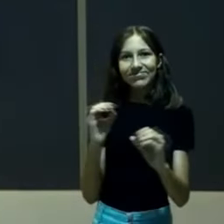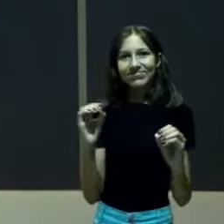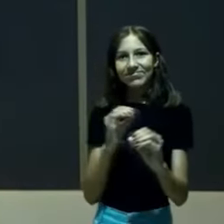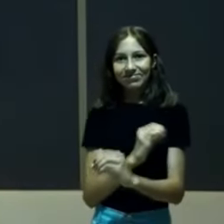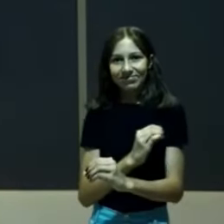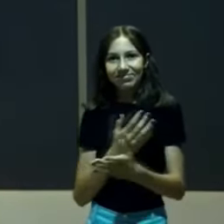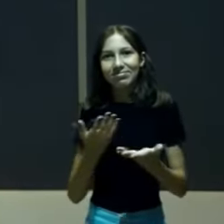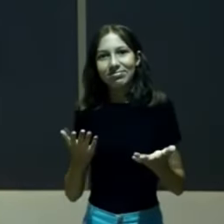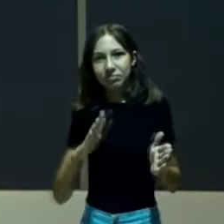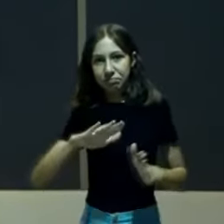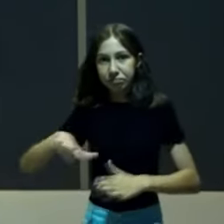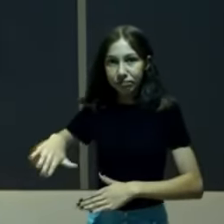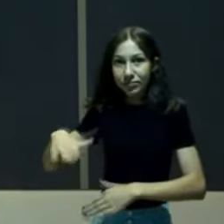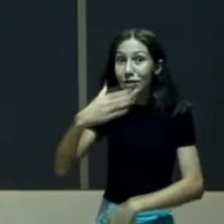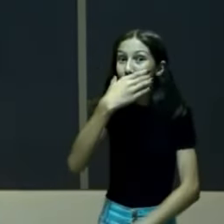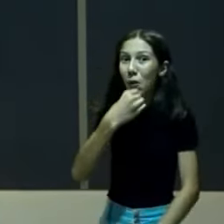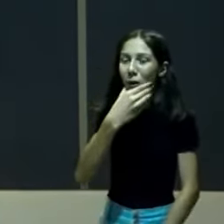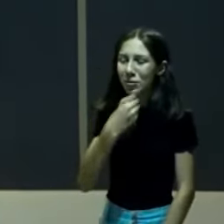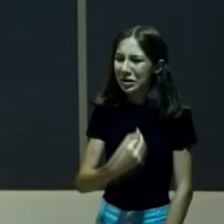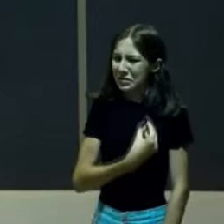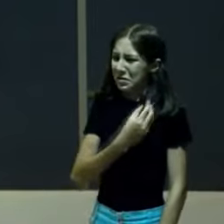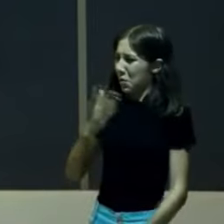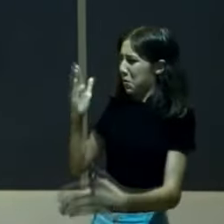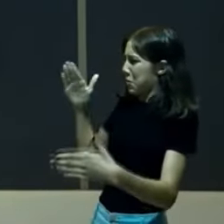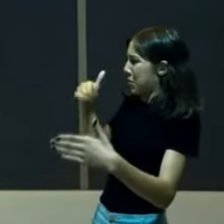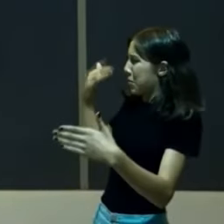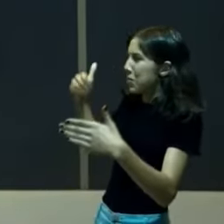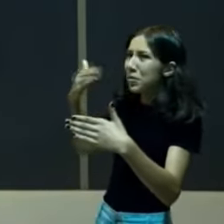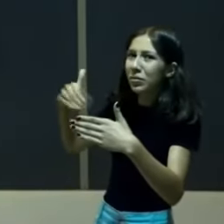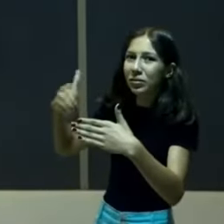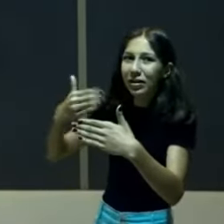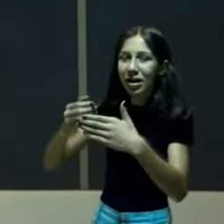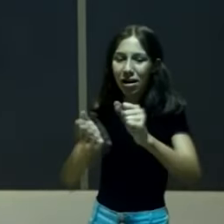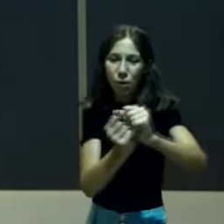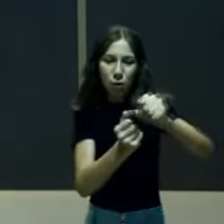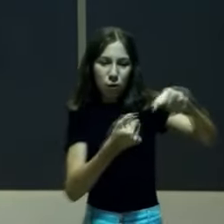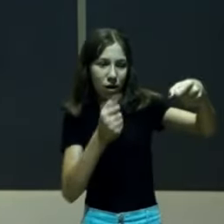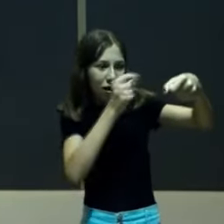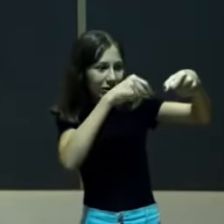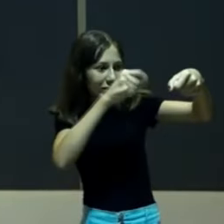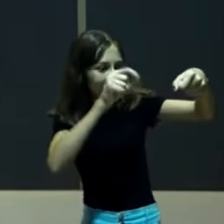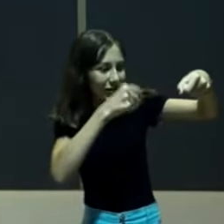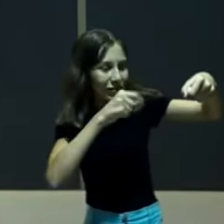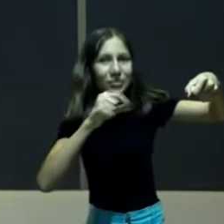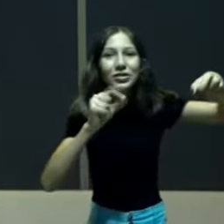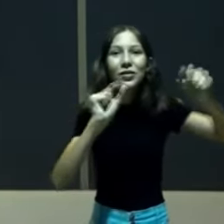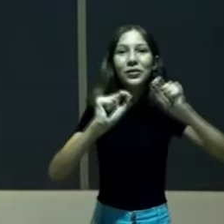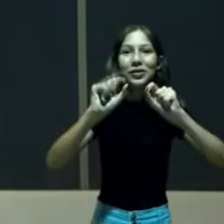Um homem que viveu tudo isso e escreveu que ele pode tudo nesse Deus que